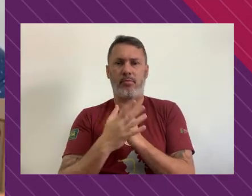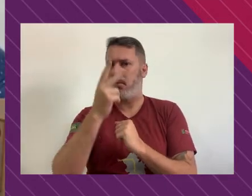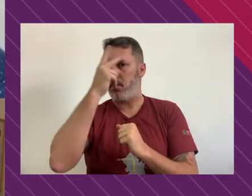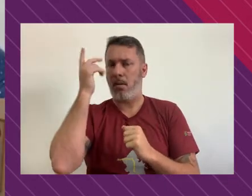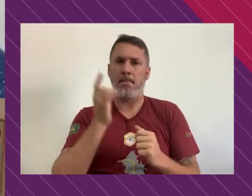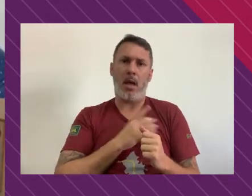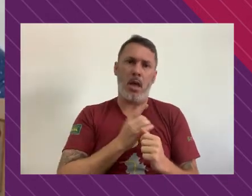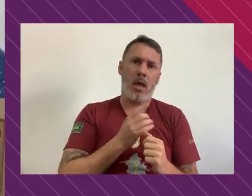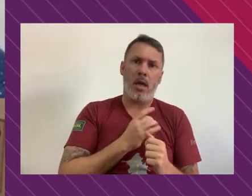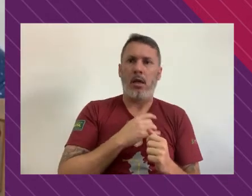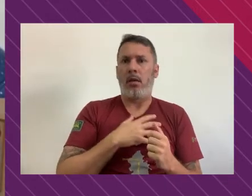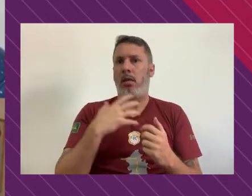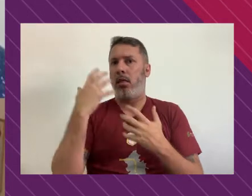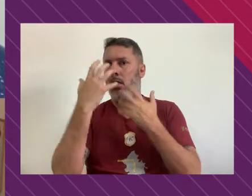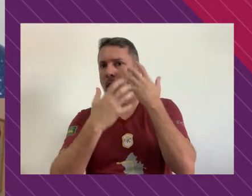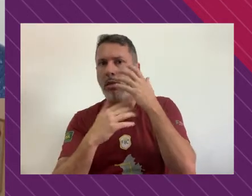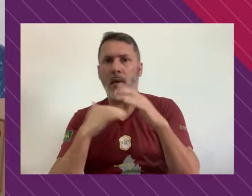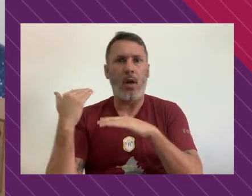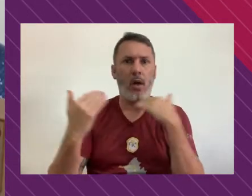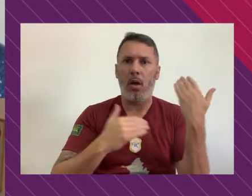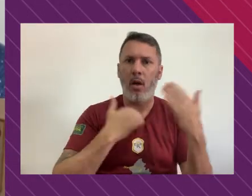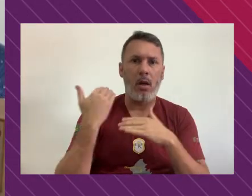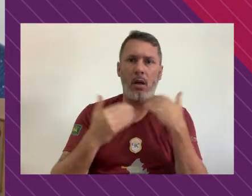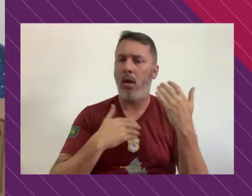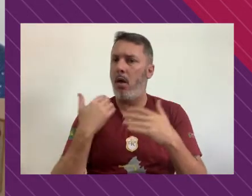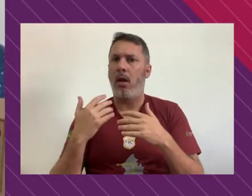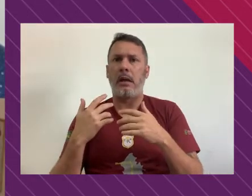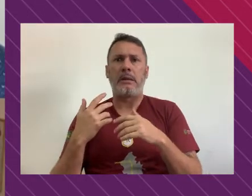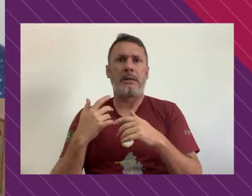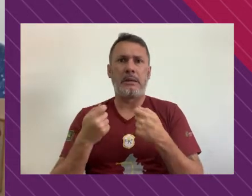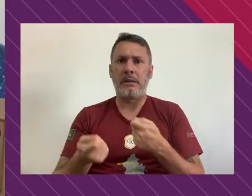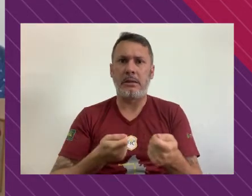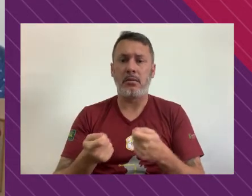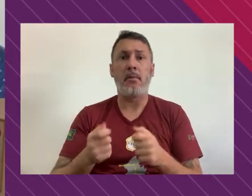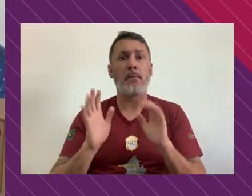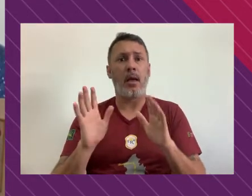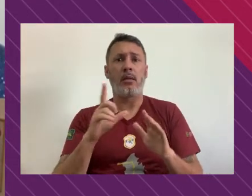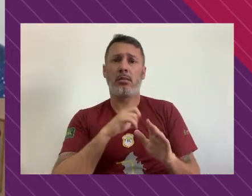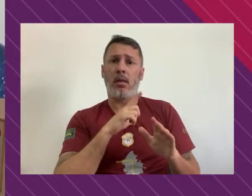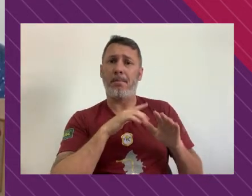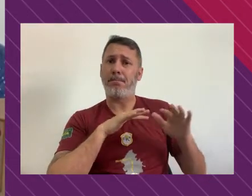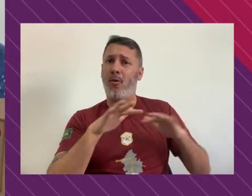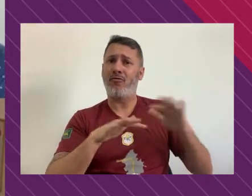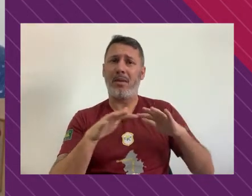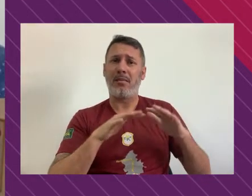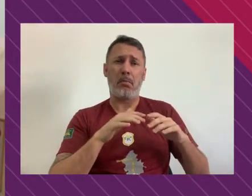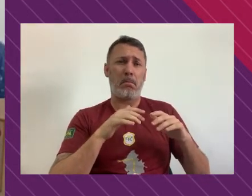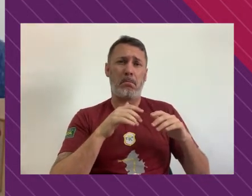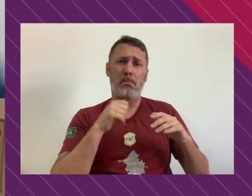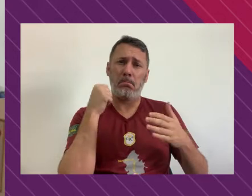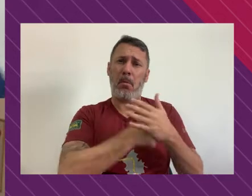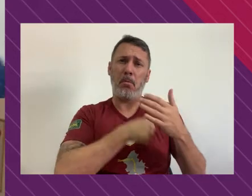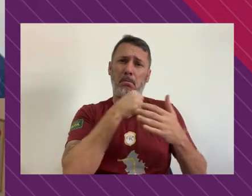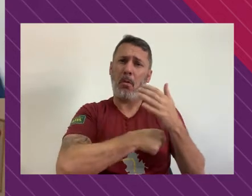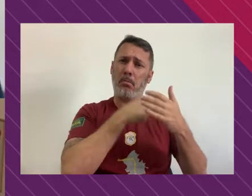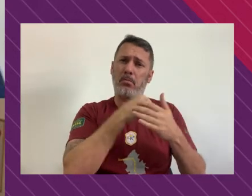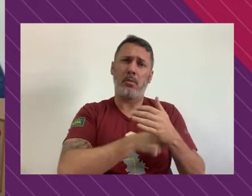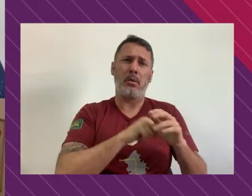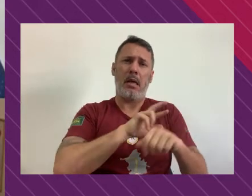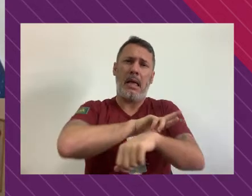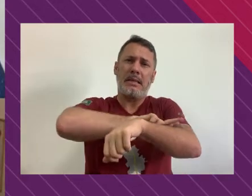denunciar racismo, no meio disso tudo, mostrando a potência e a urgência dessas discussões. Então, eu acho que a